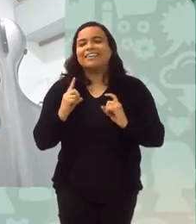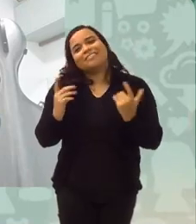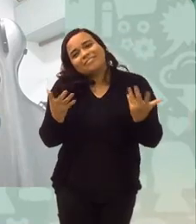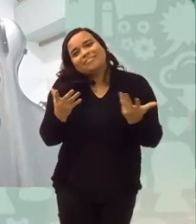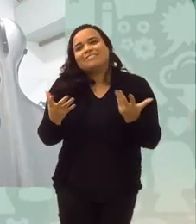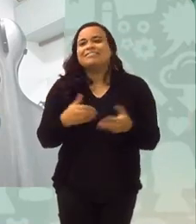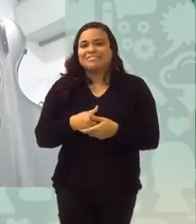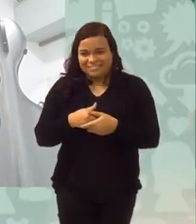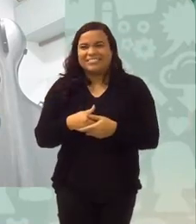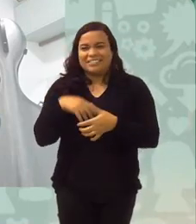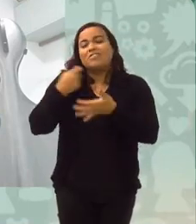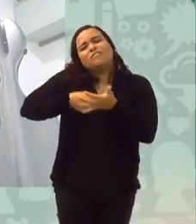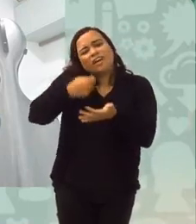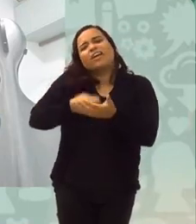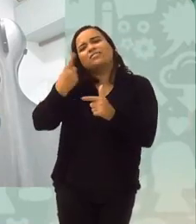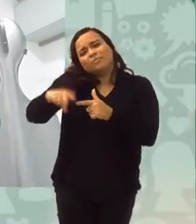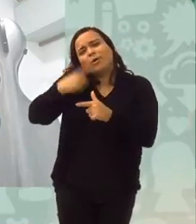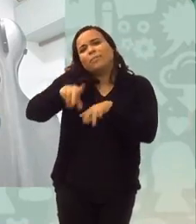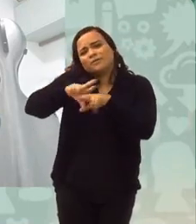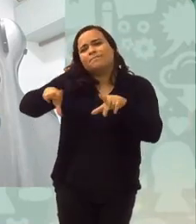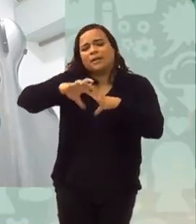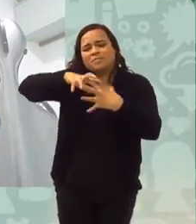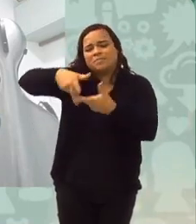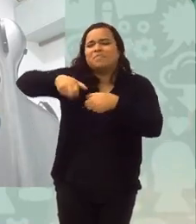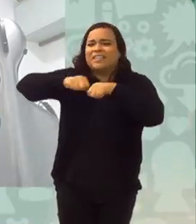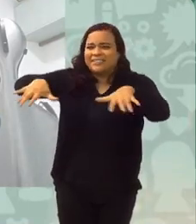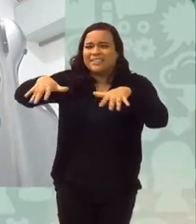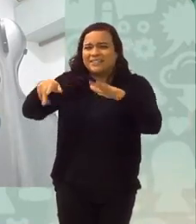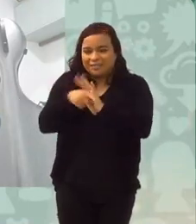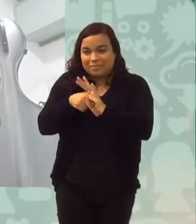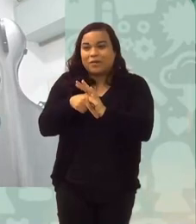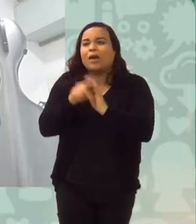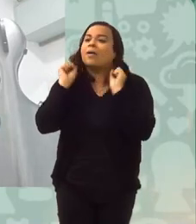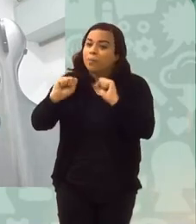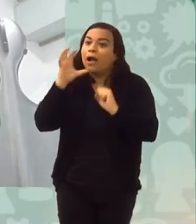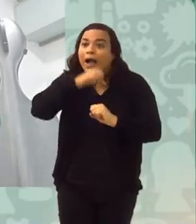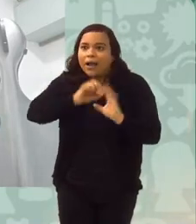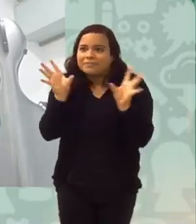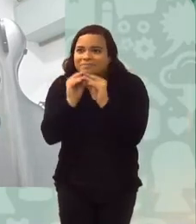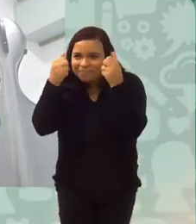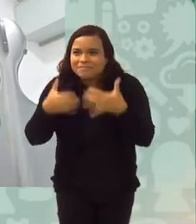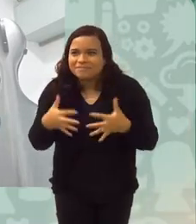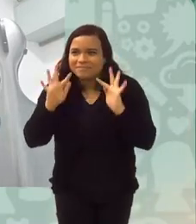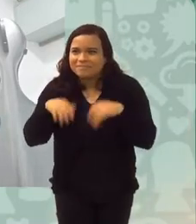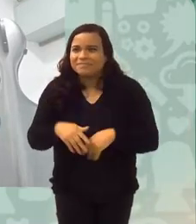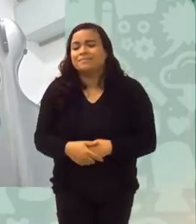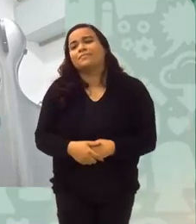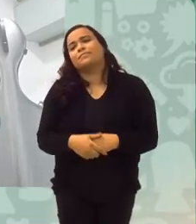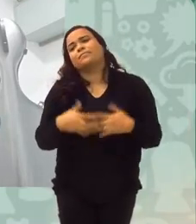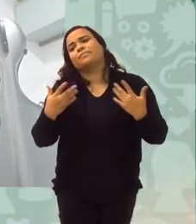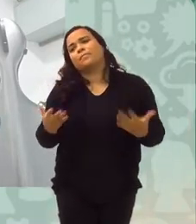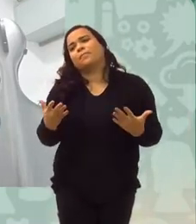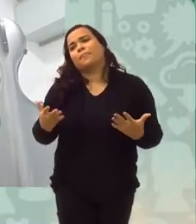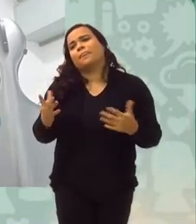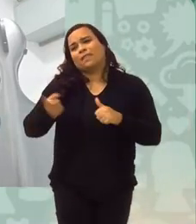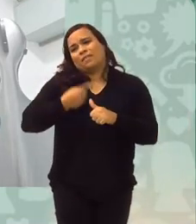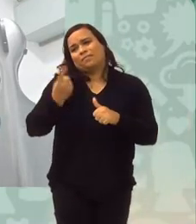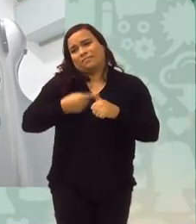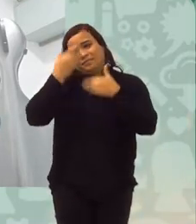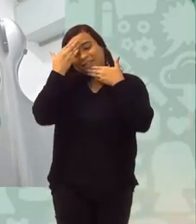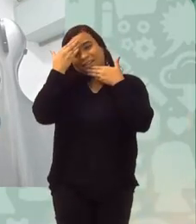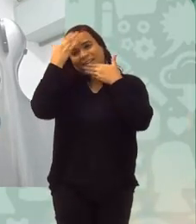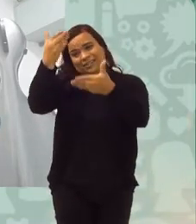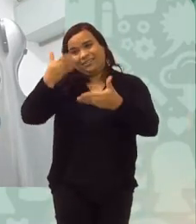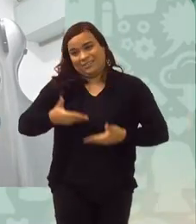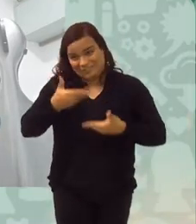nos assistindo? Está tristinho, cabisbaixo, né? Passando ainda enfrentando aquele momento difícil da pandemia, coisa rápida